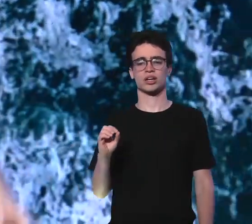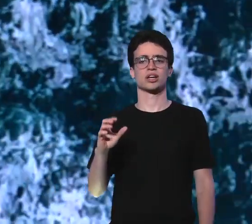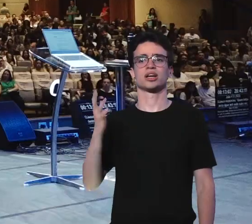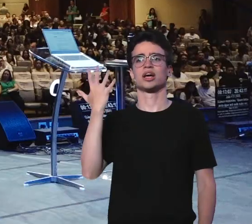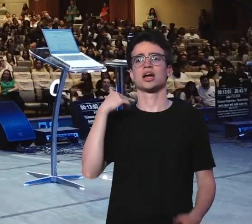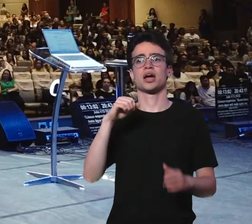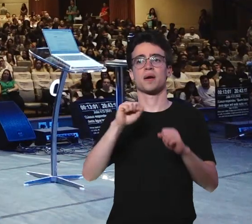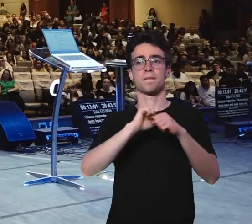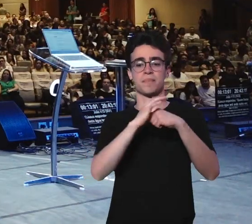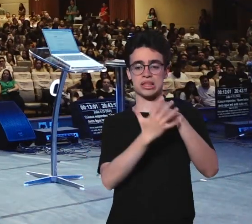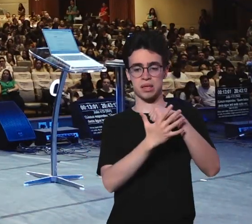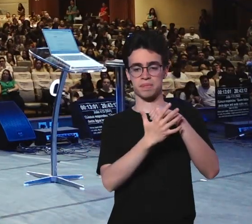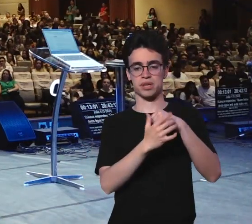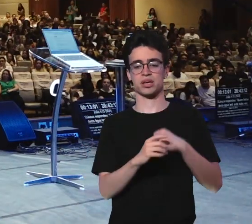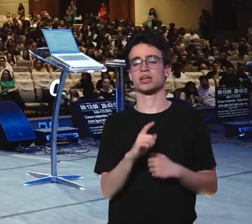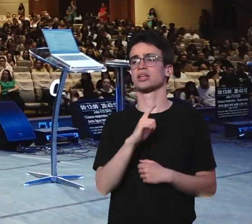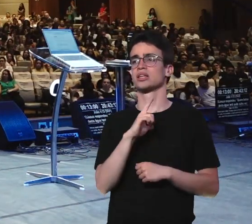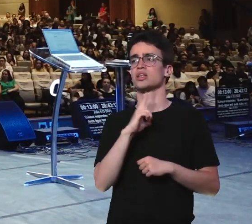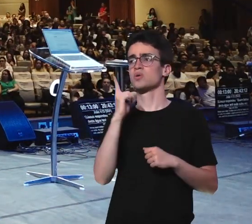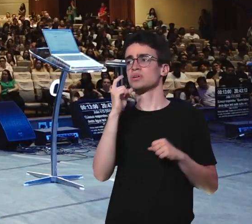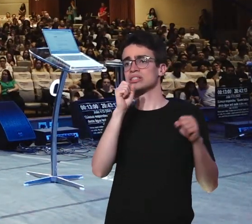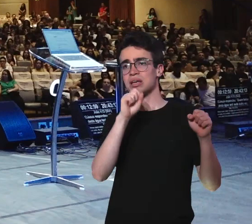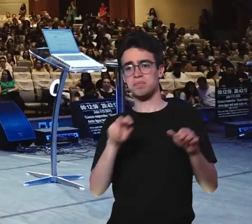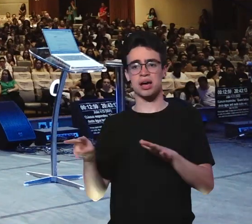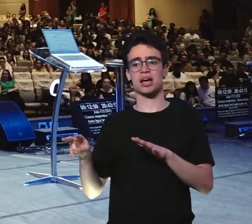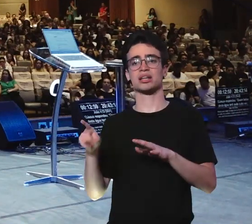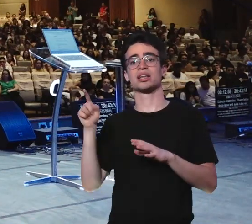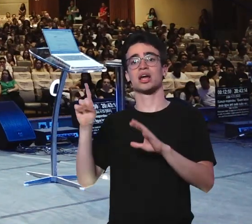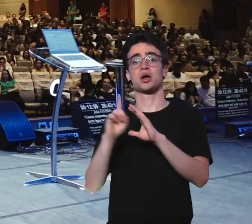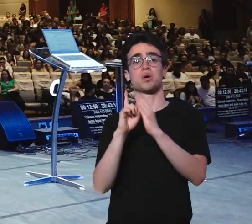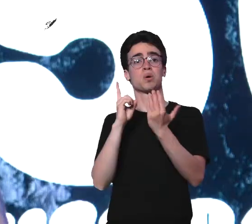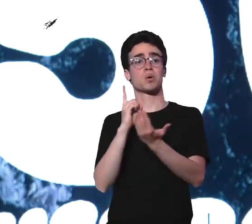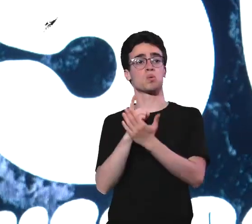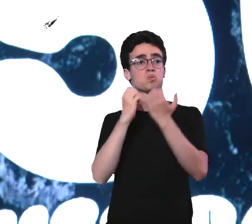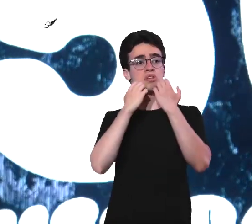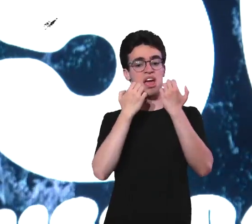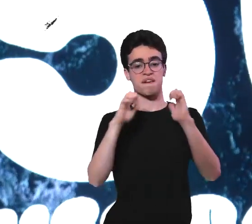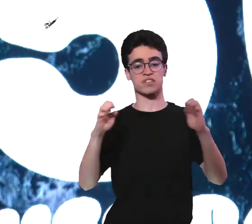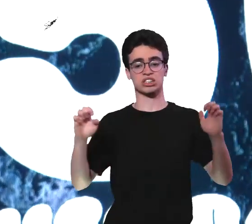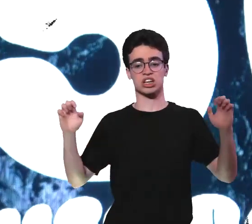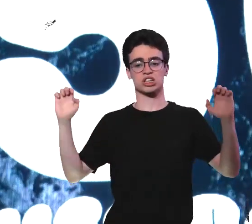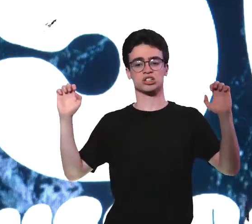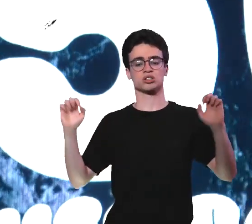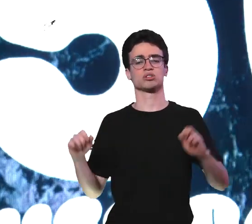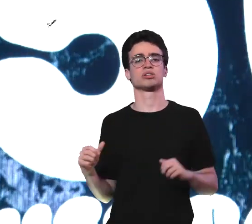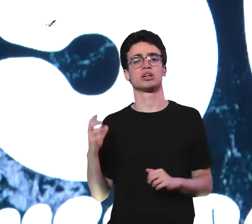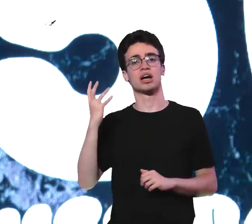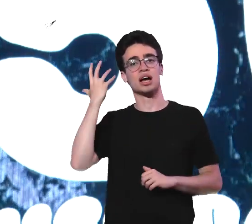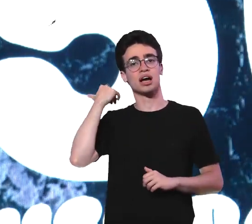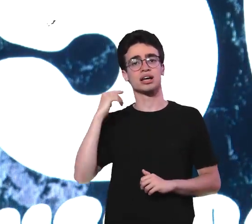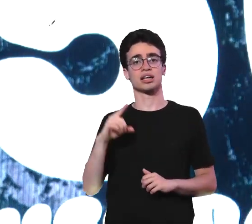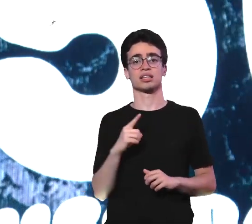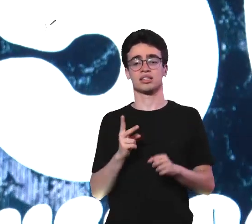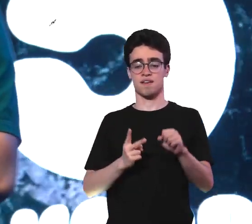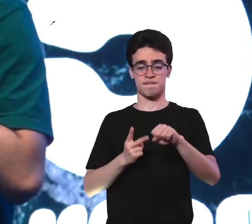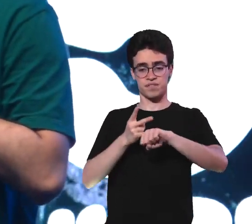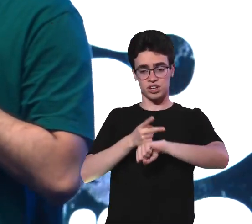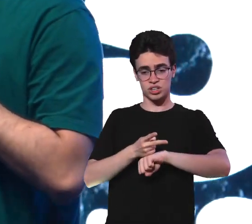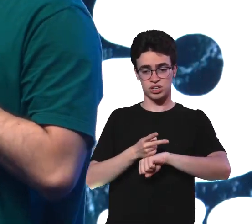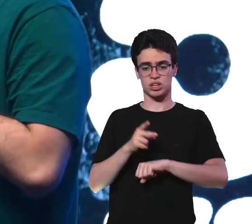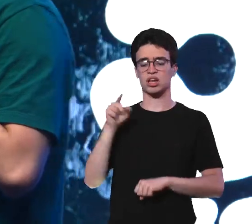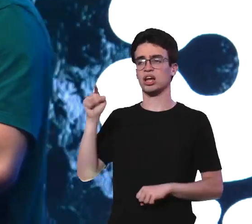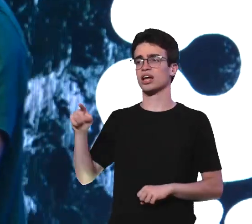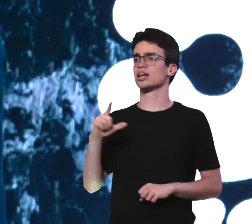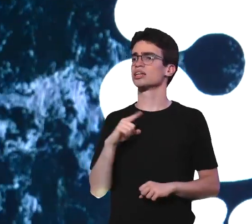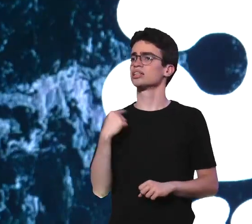da pandemia ainda, uma semana antes de um culto evangelístico que nós íamos fazer, a gente fez uma vigília aqui no templo e